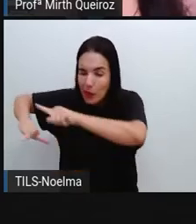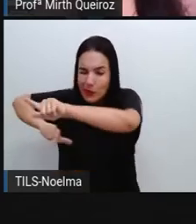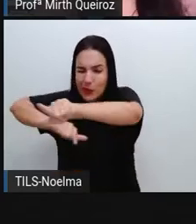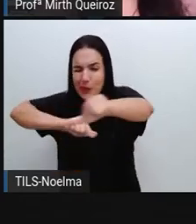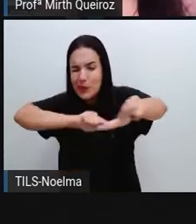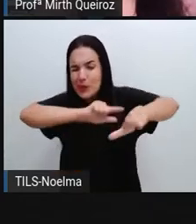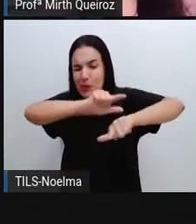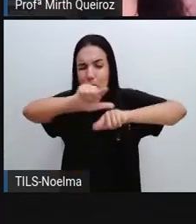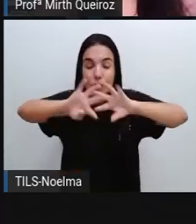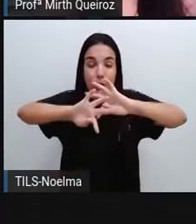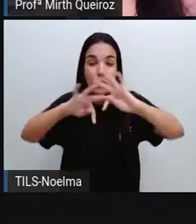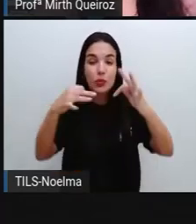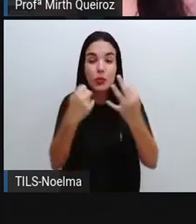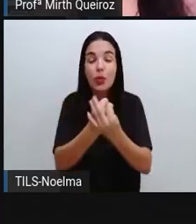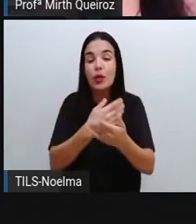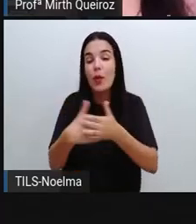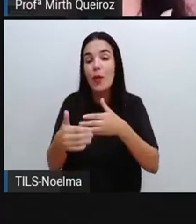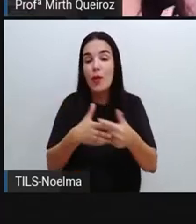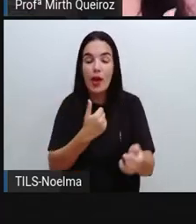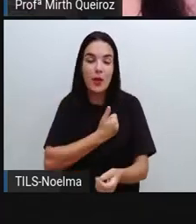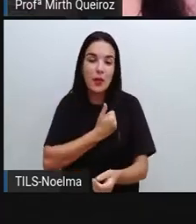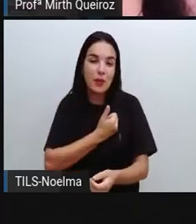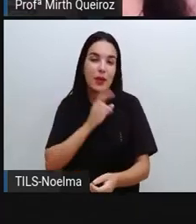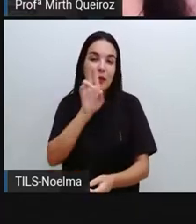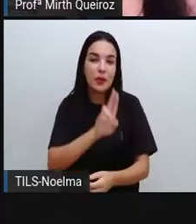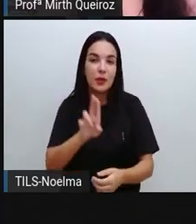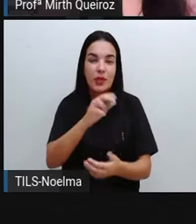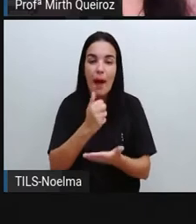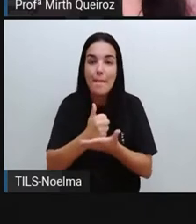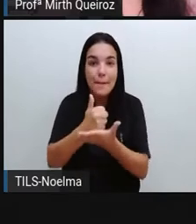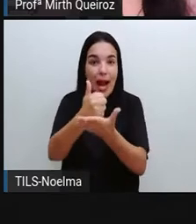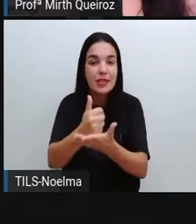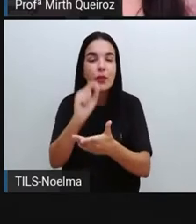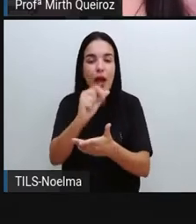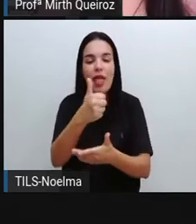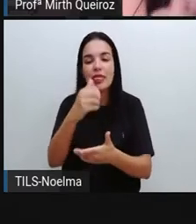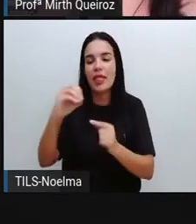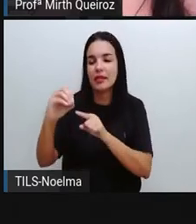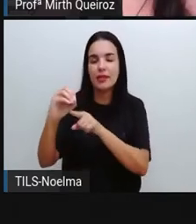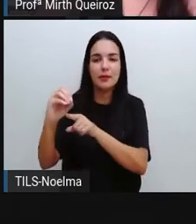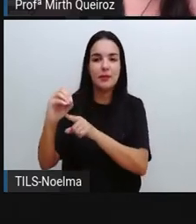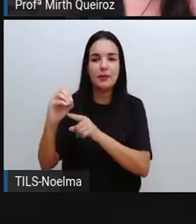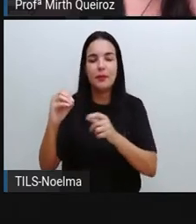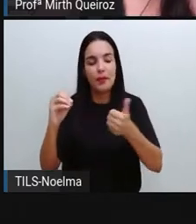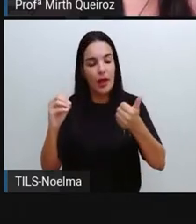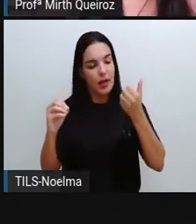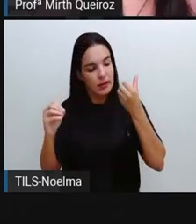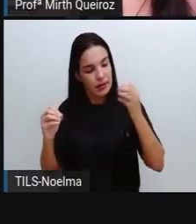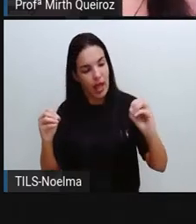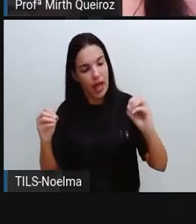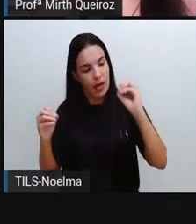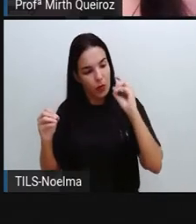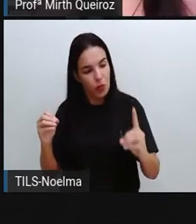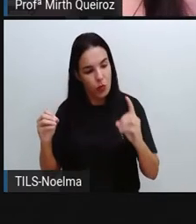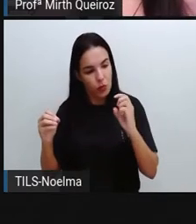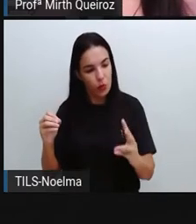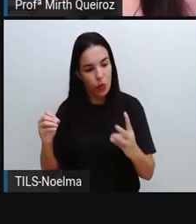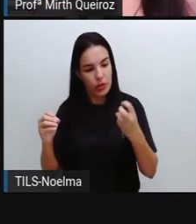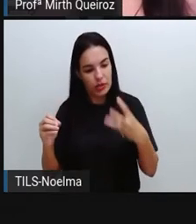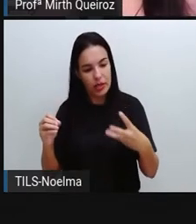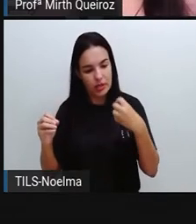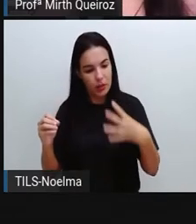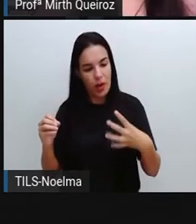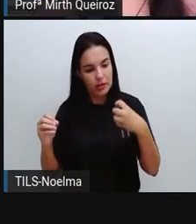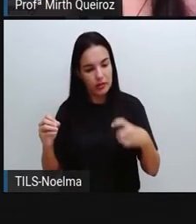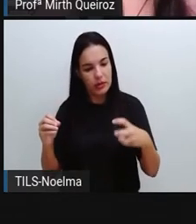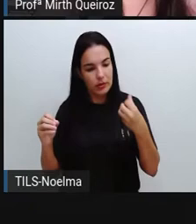qualquer número certo para gente utiliza esses 10 algarismos para compor outro número